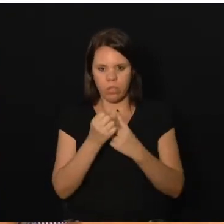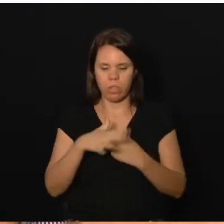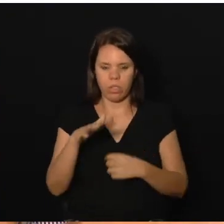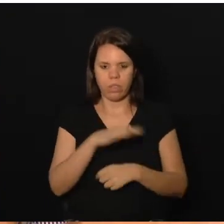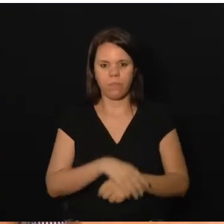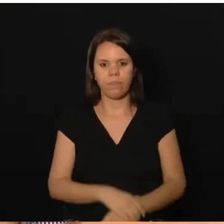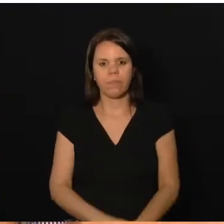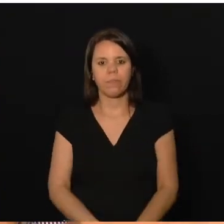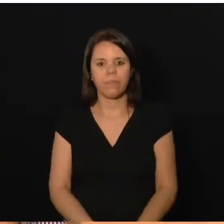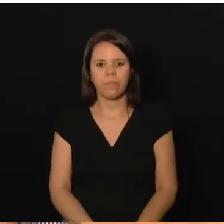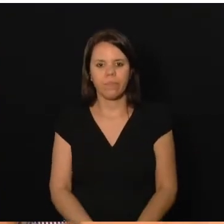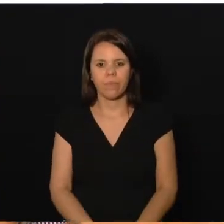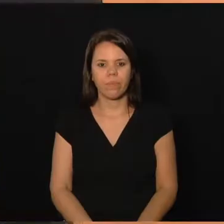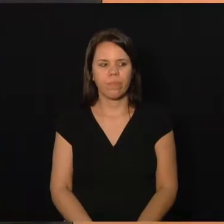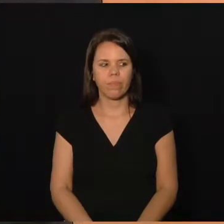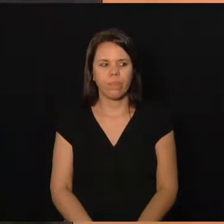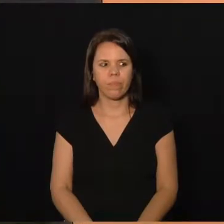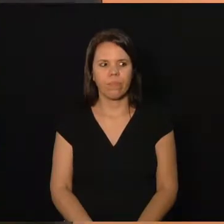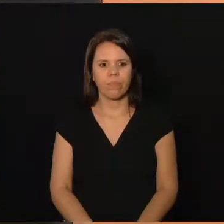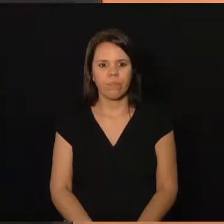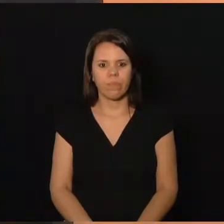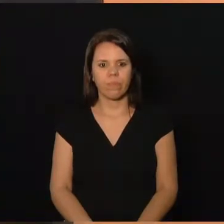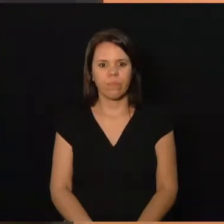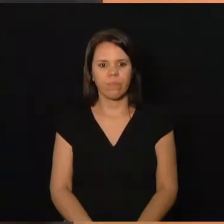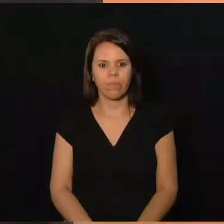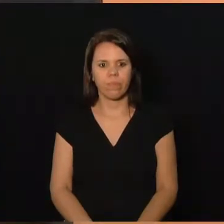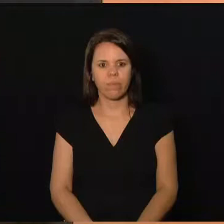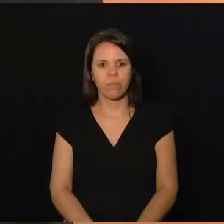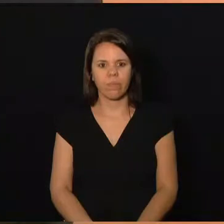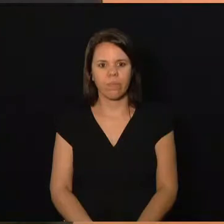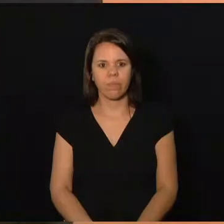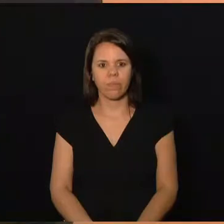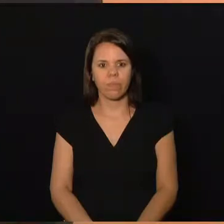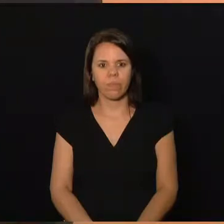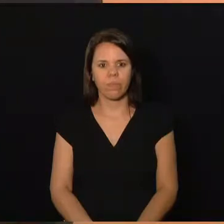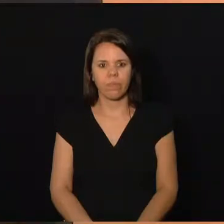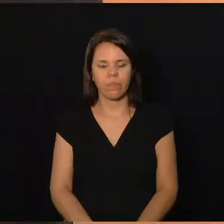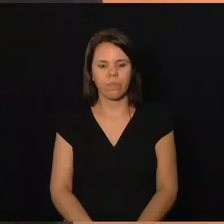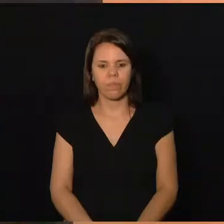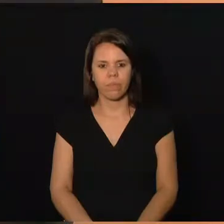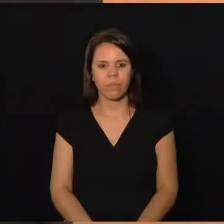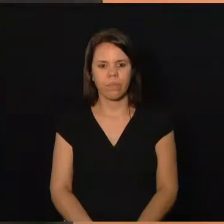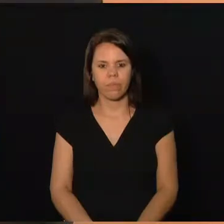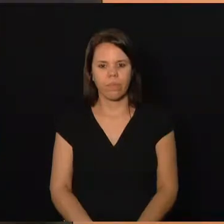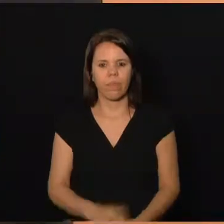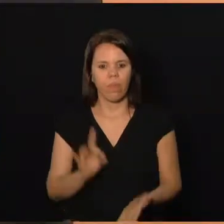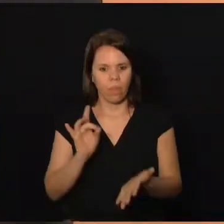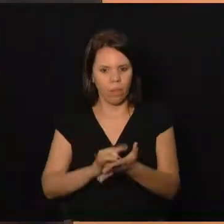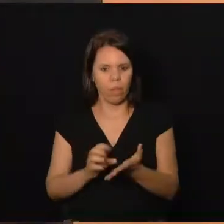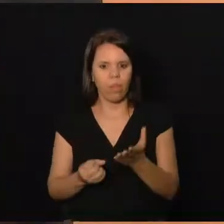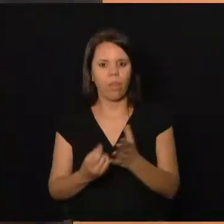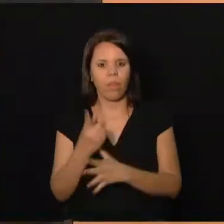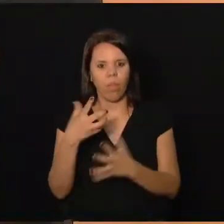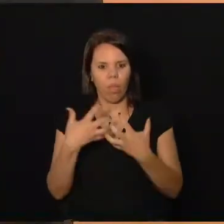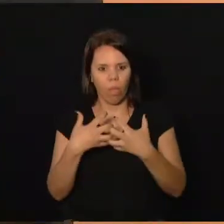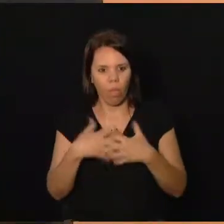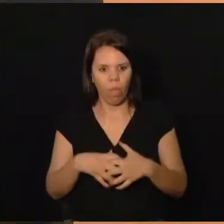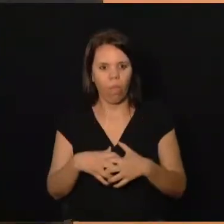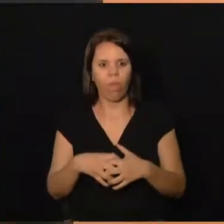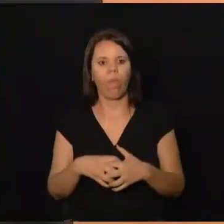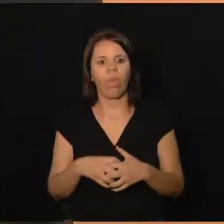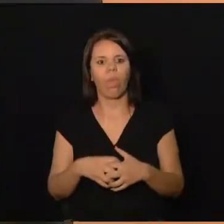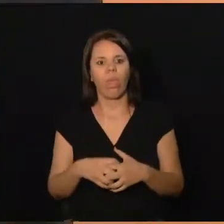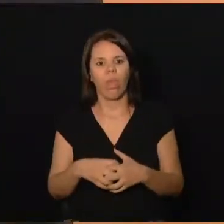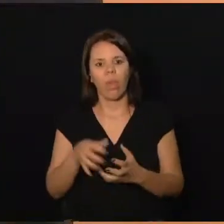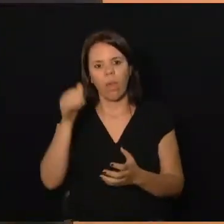droga chegar para depois virar funcional. Né? Exatamente. E se for, esse caso é um pouco mais complexo, mas é melhor